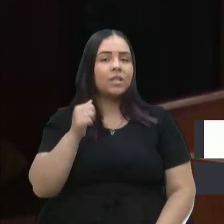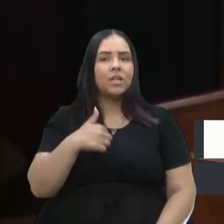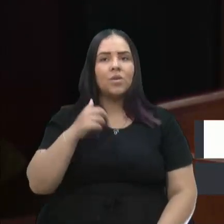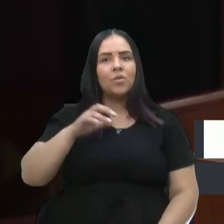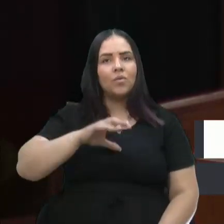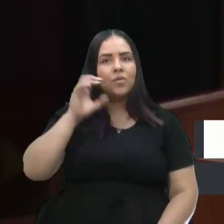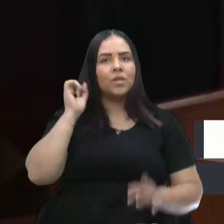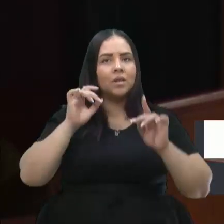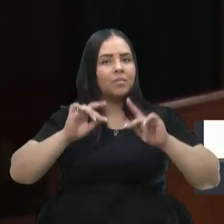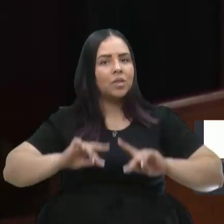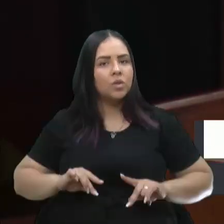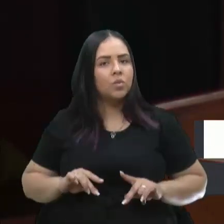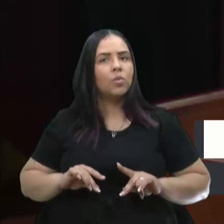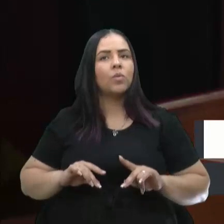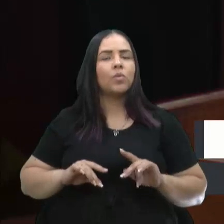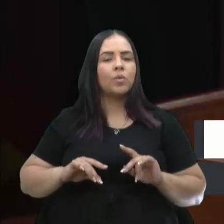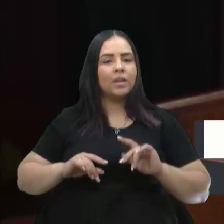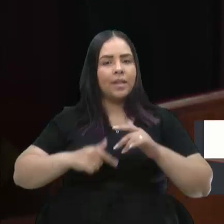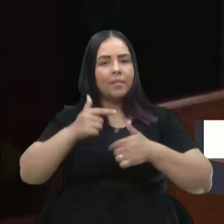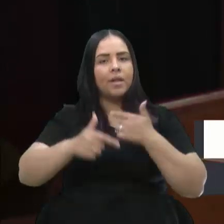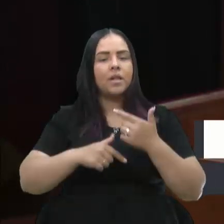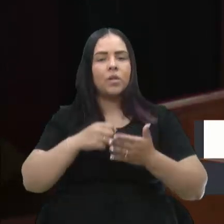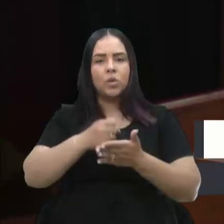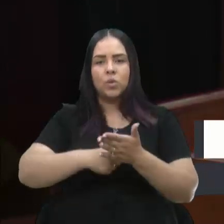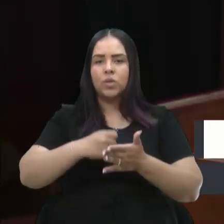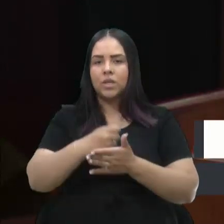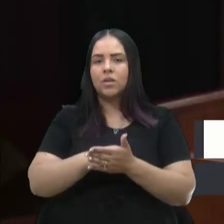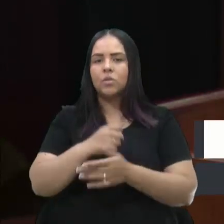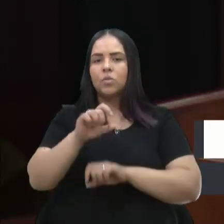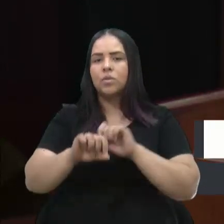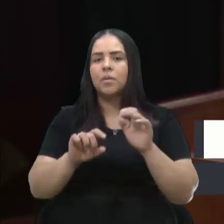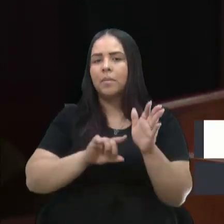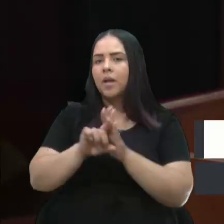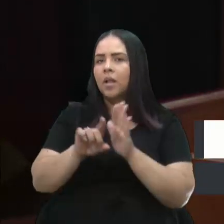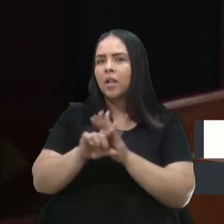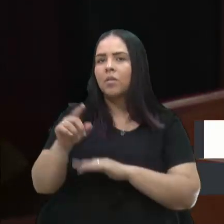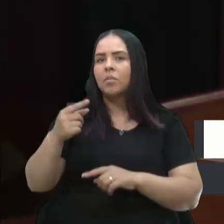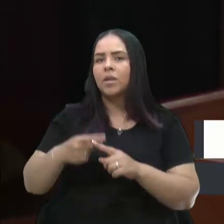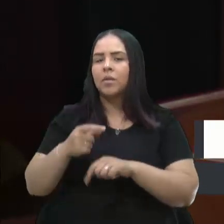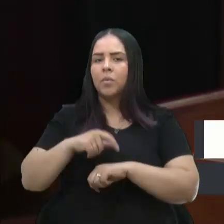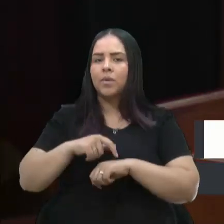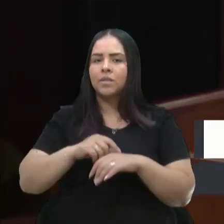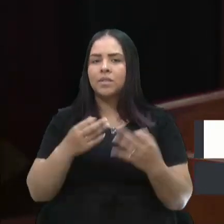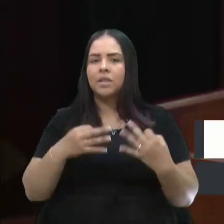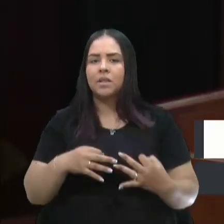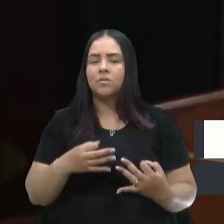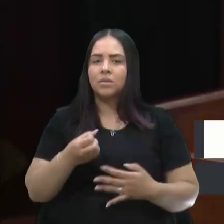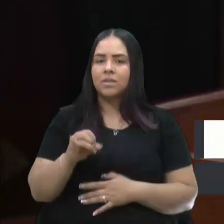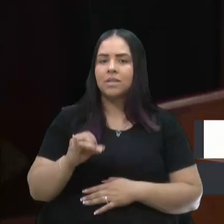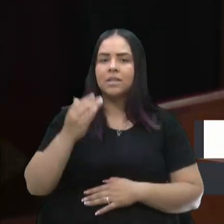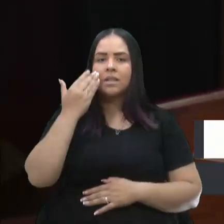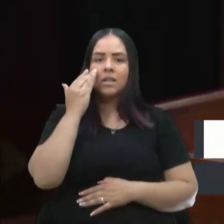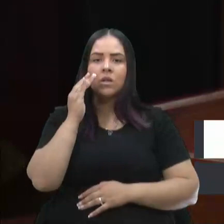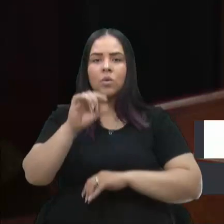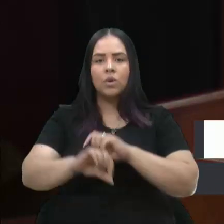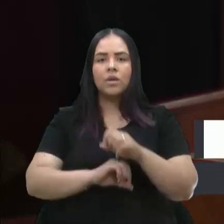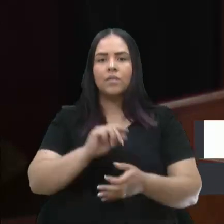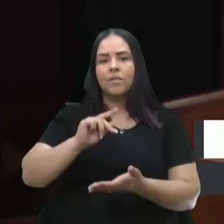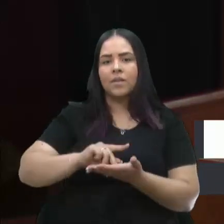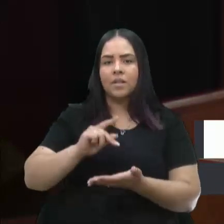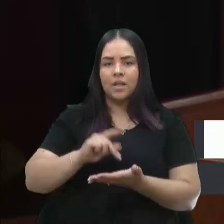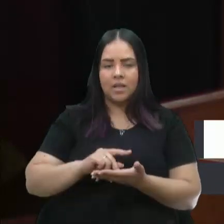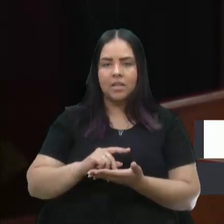as pessoas, levantando questionamentos, que no momento oportuno e quando estiver entendendo de fato a